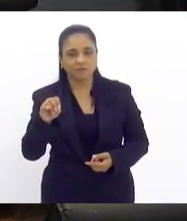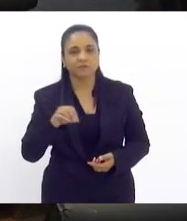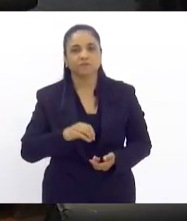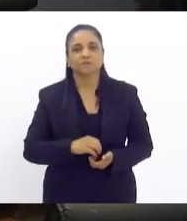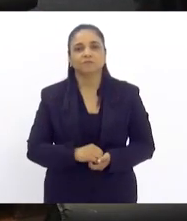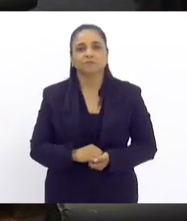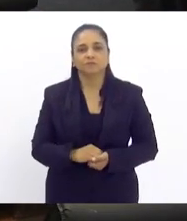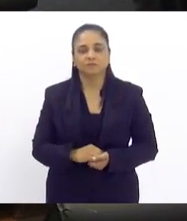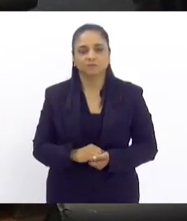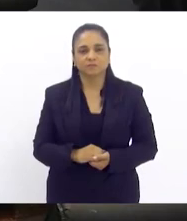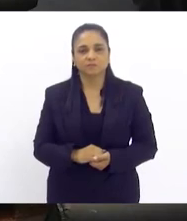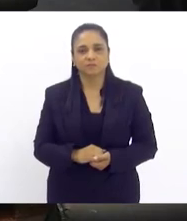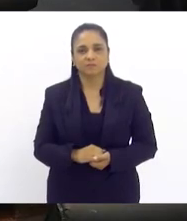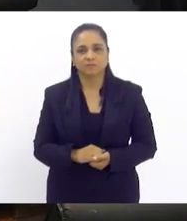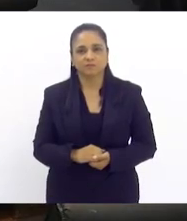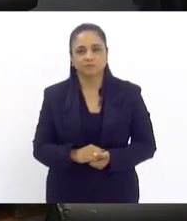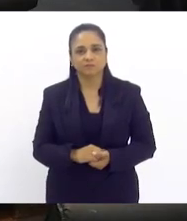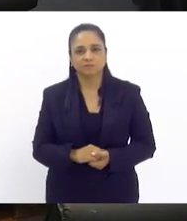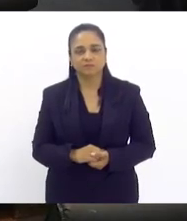Oi.